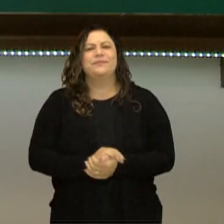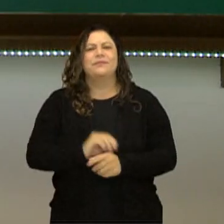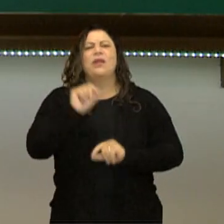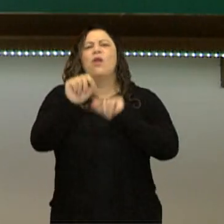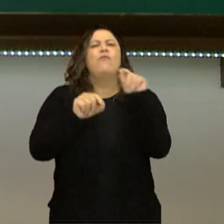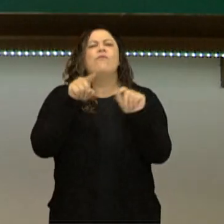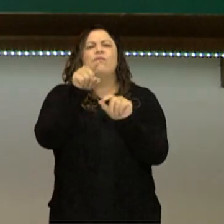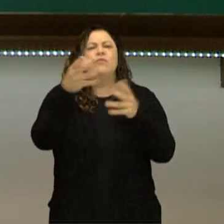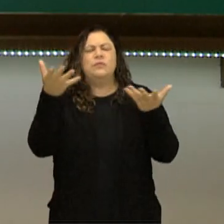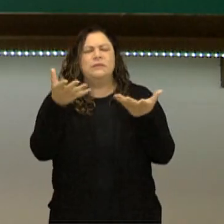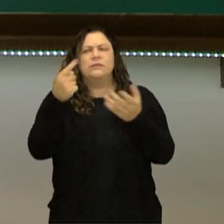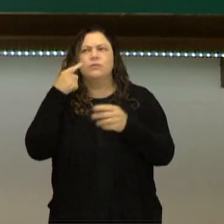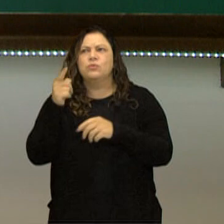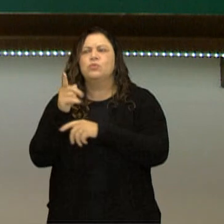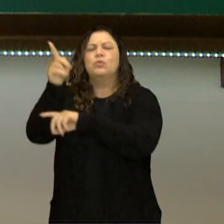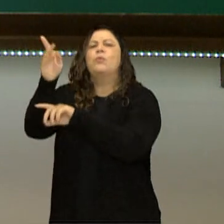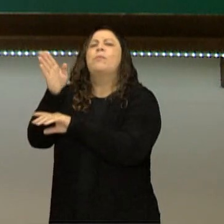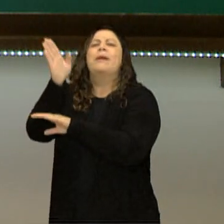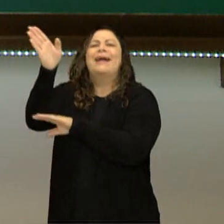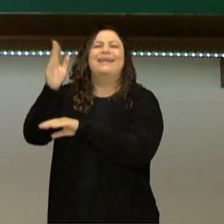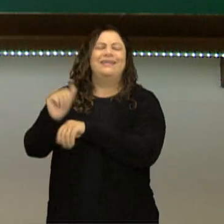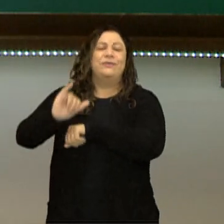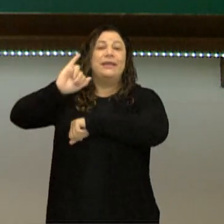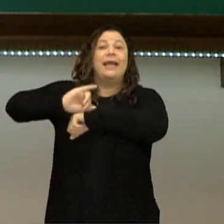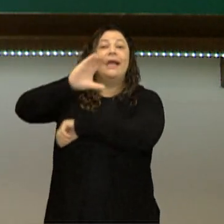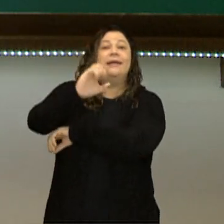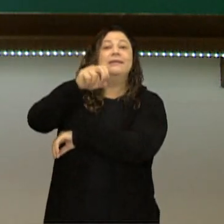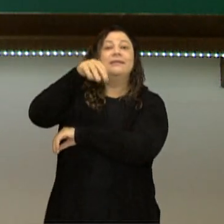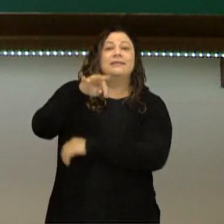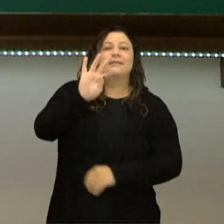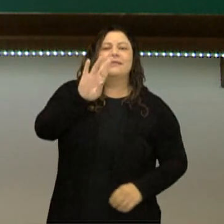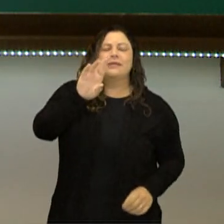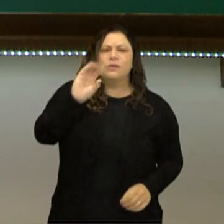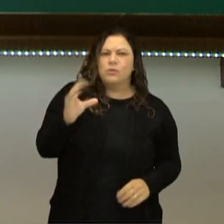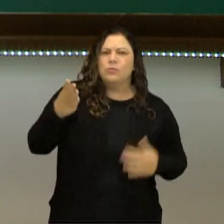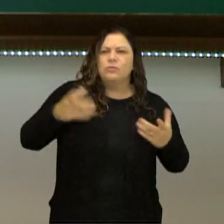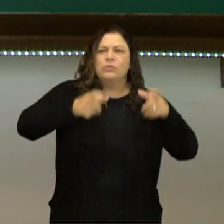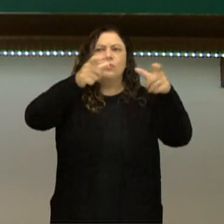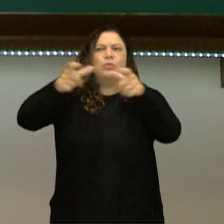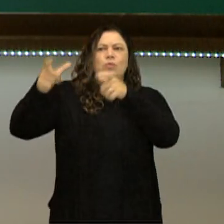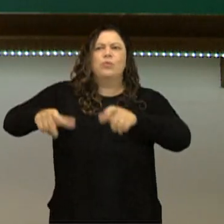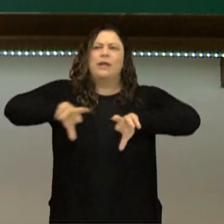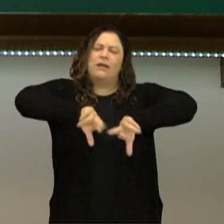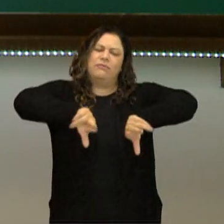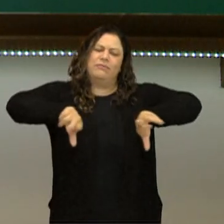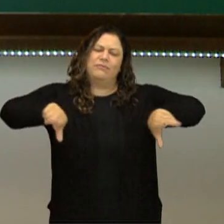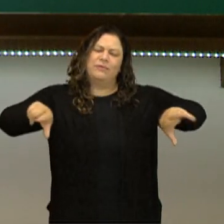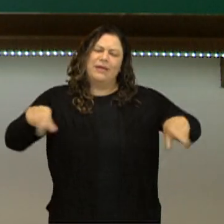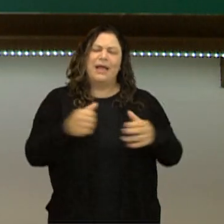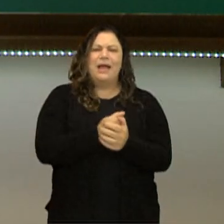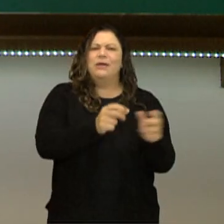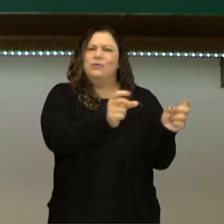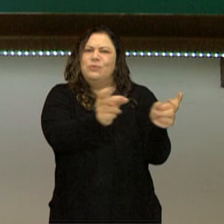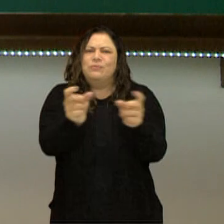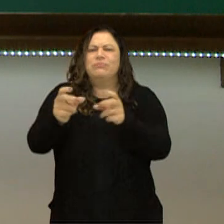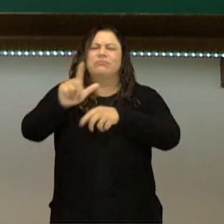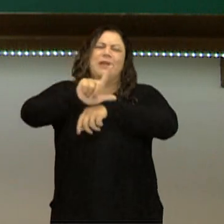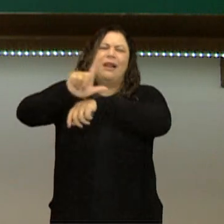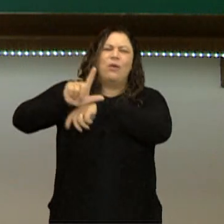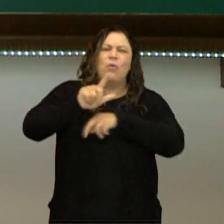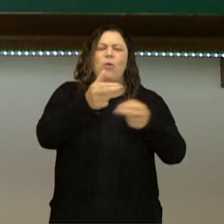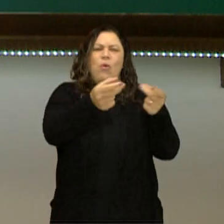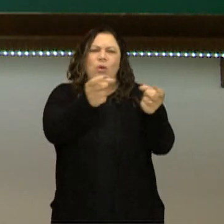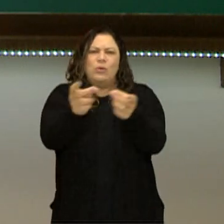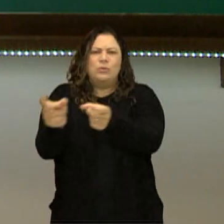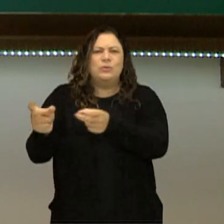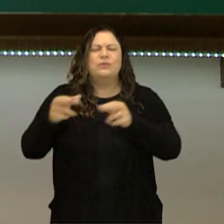ao centro da cidade? Então, a gente geralmente chama de centro aquele lugar onde tem vários comércios. Você tem o hábito de ir ao centro?